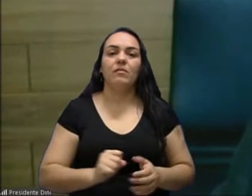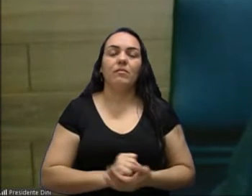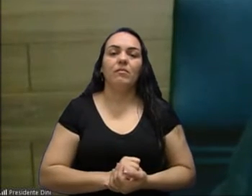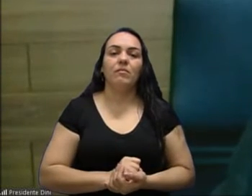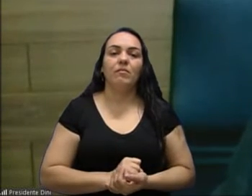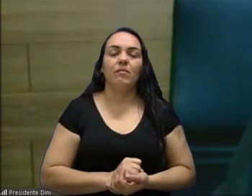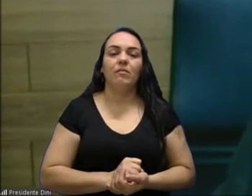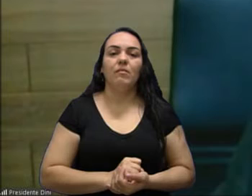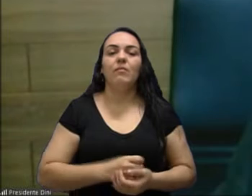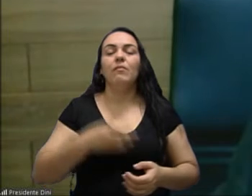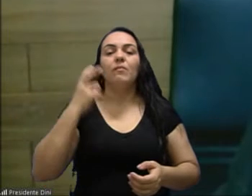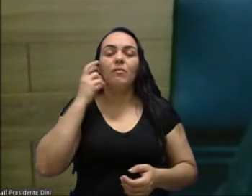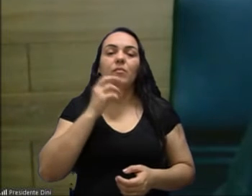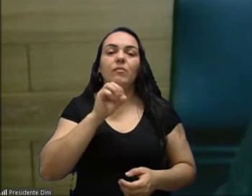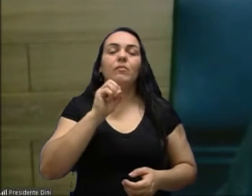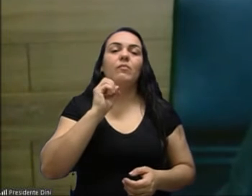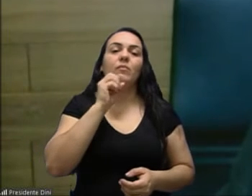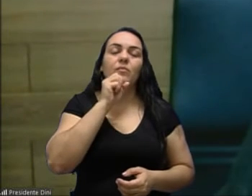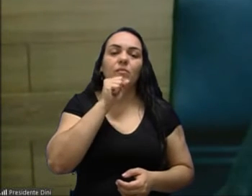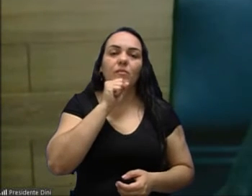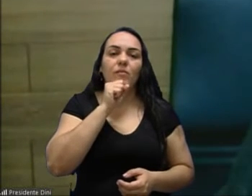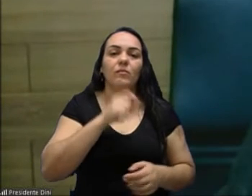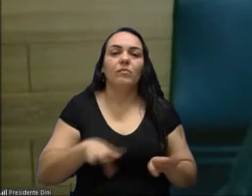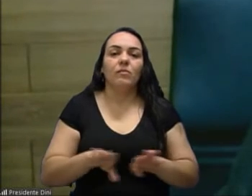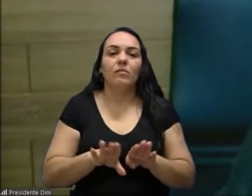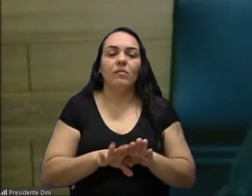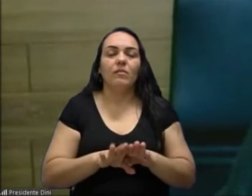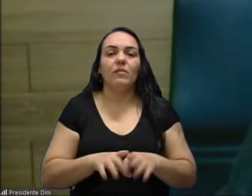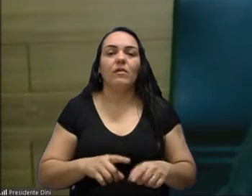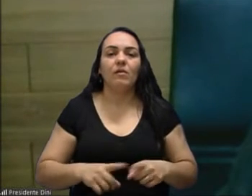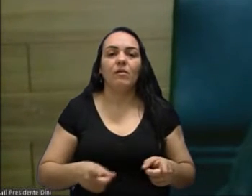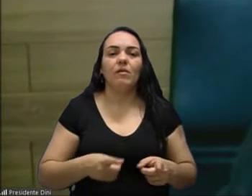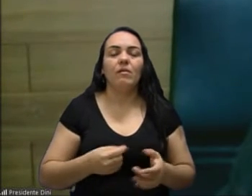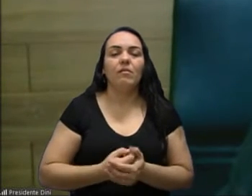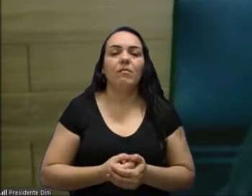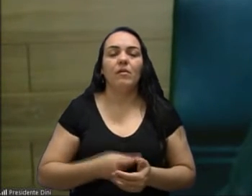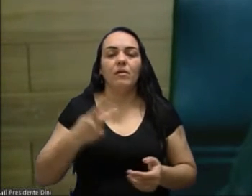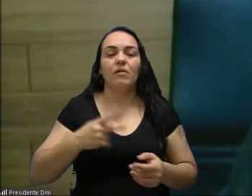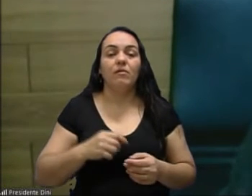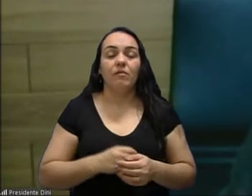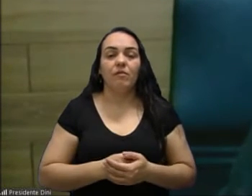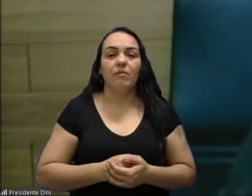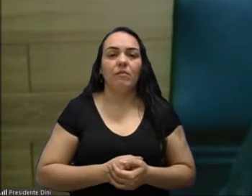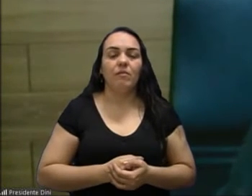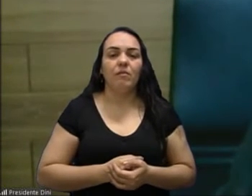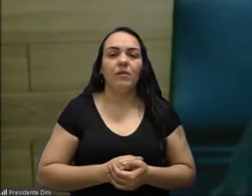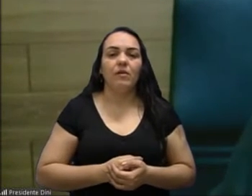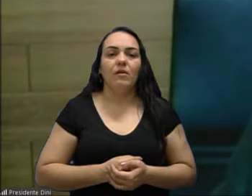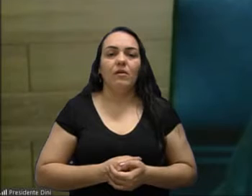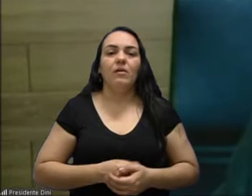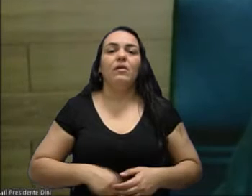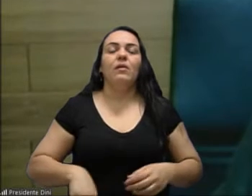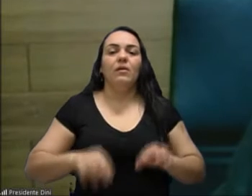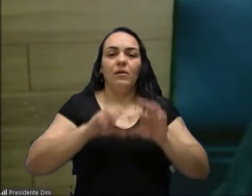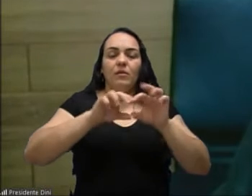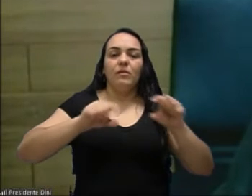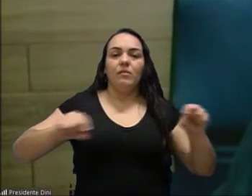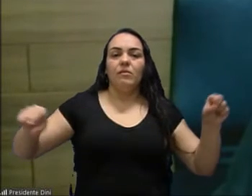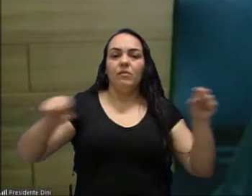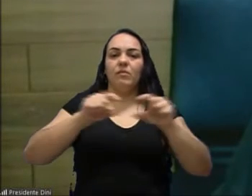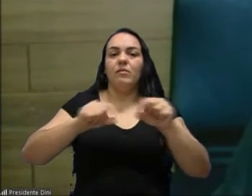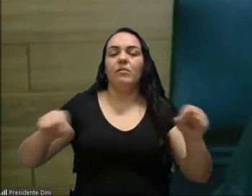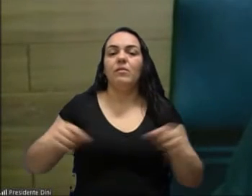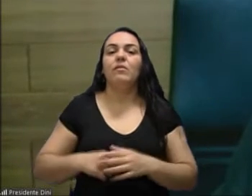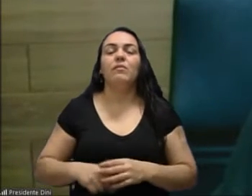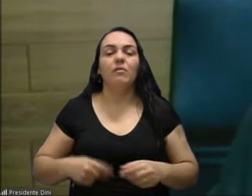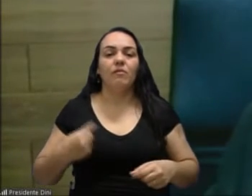do vereador do supercínio dispõe sobre a violação subtração e tentativa de exploração de cabos de cobre relógio e recongênios instalados em bens do